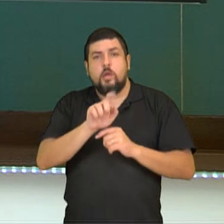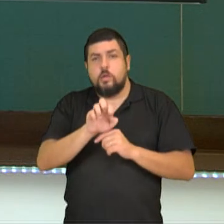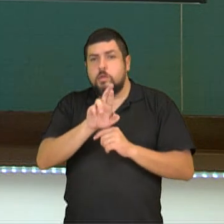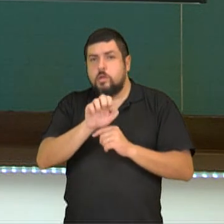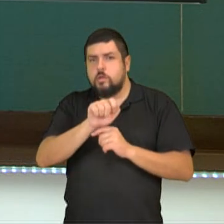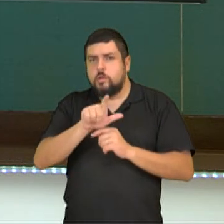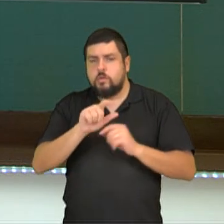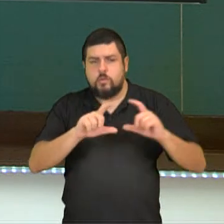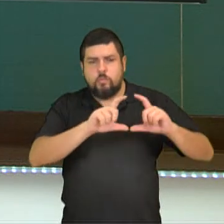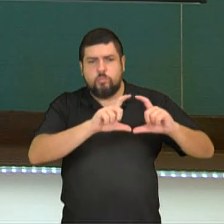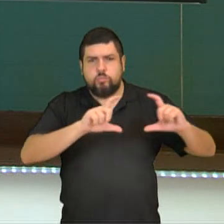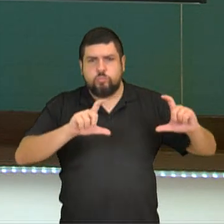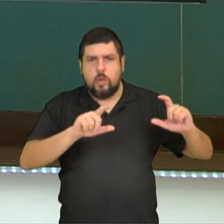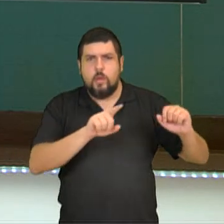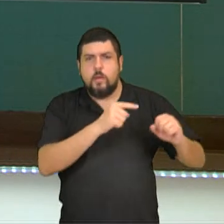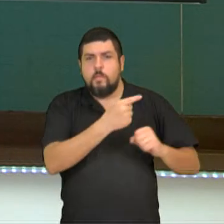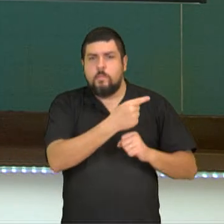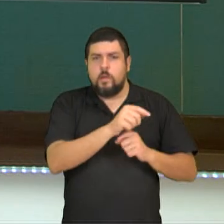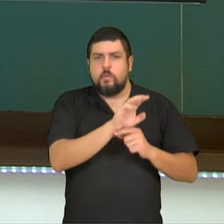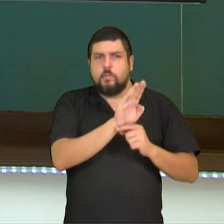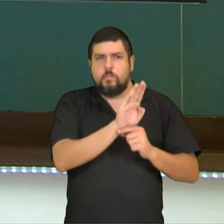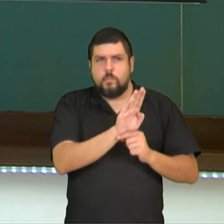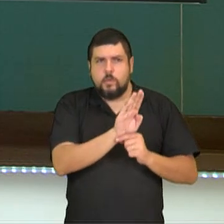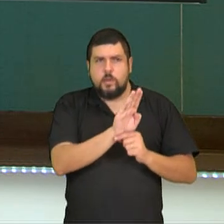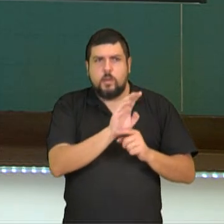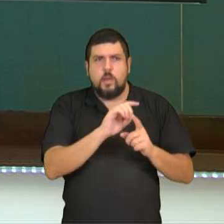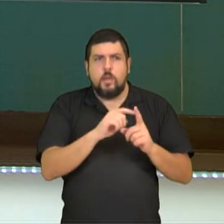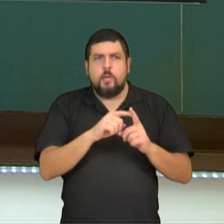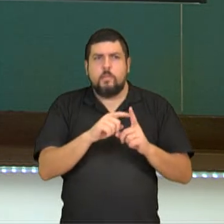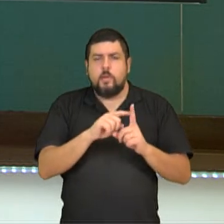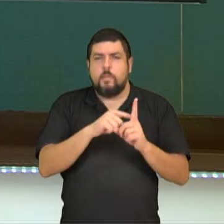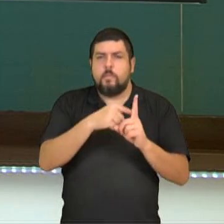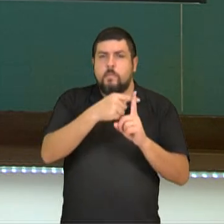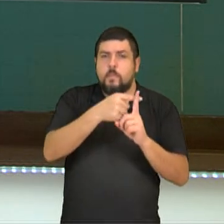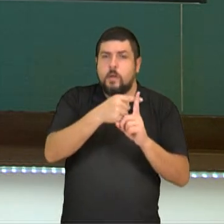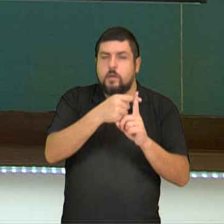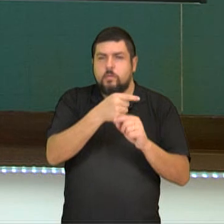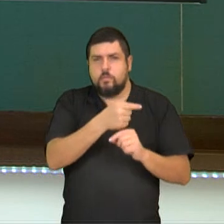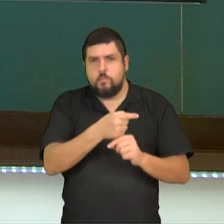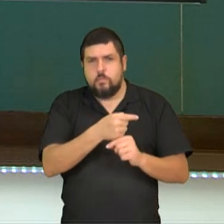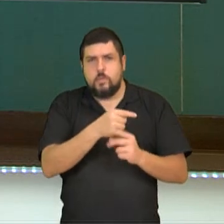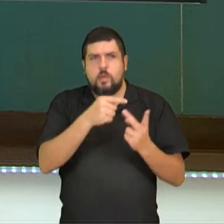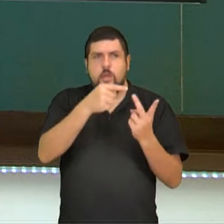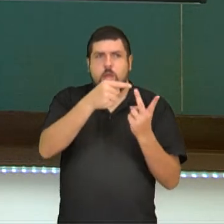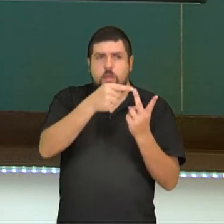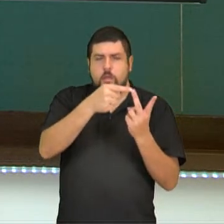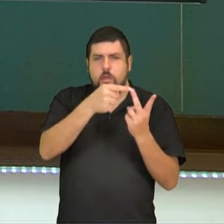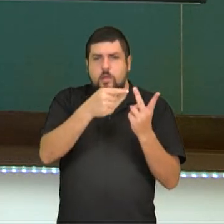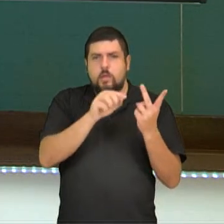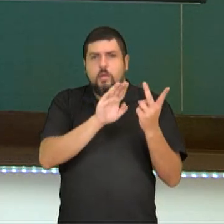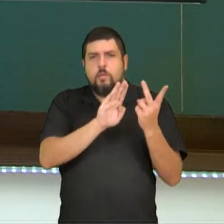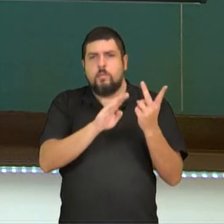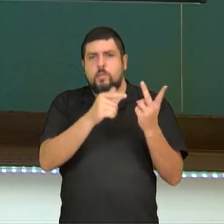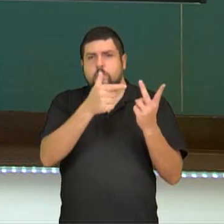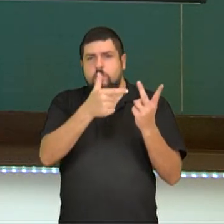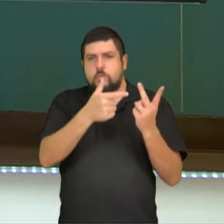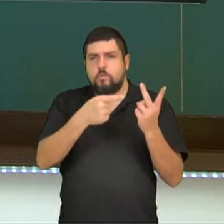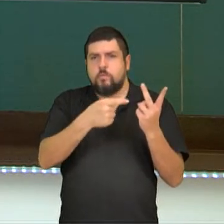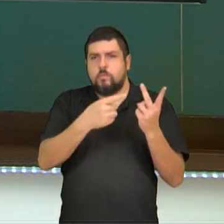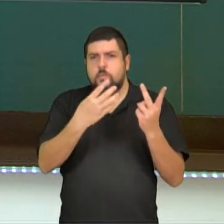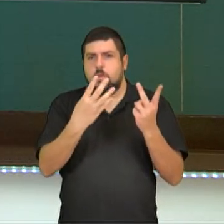menos raiz quadrada de b ao quadrado menos 4 vezes a vezes c, divididos por 2 vezes o